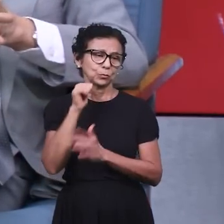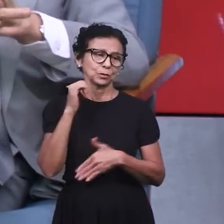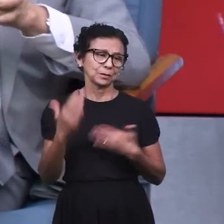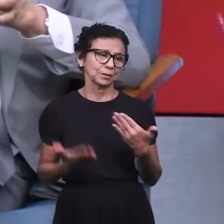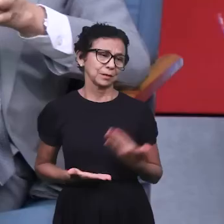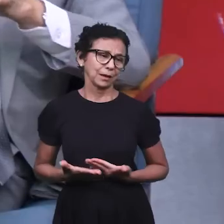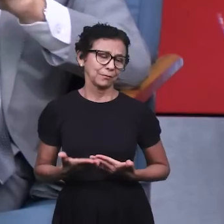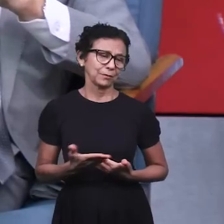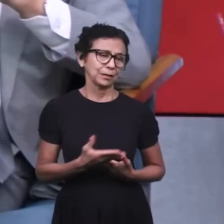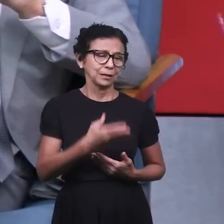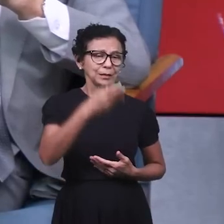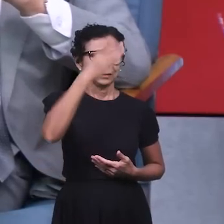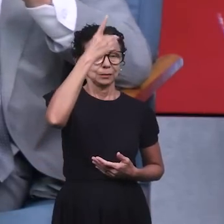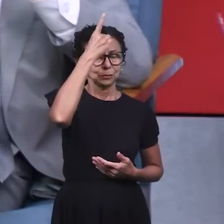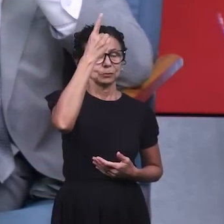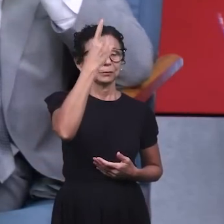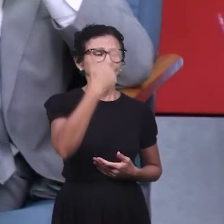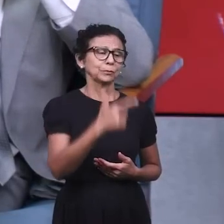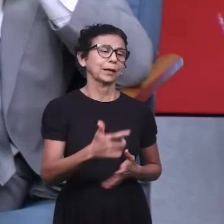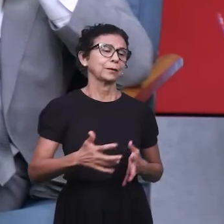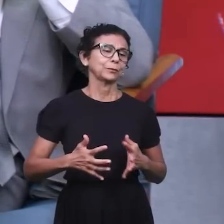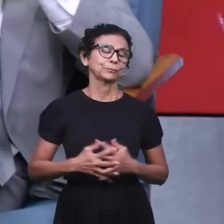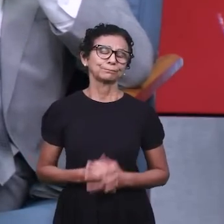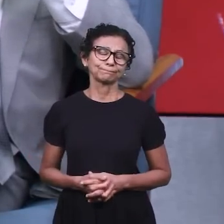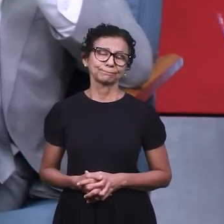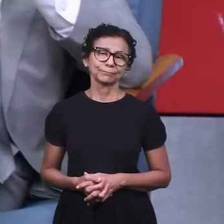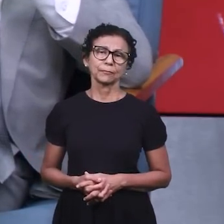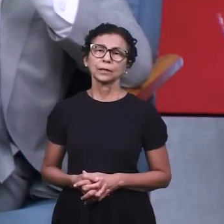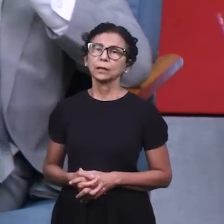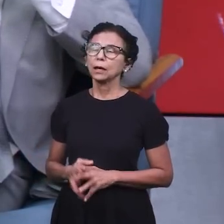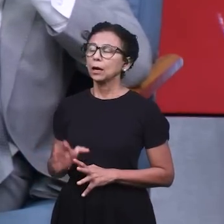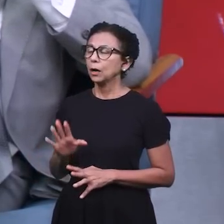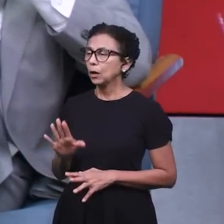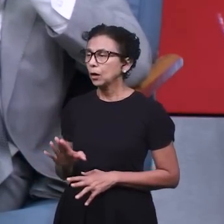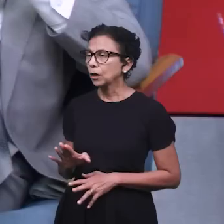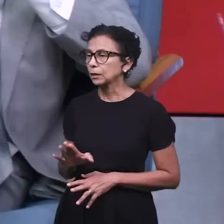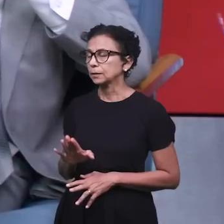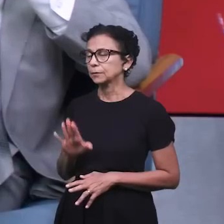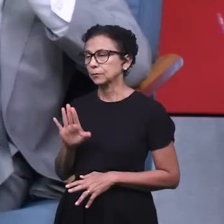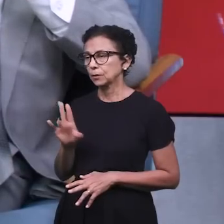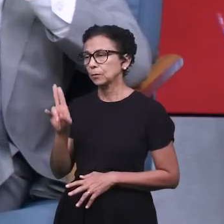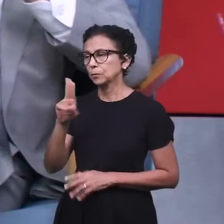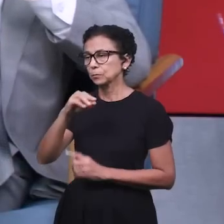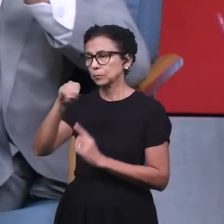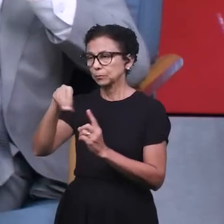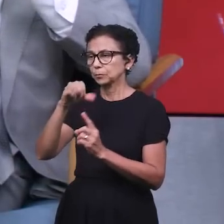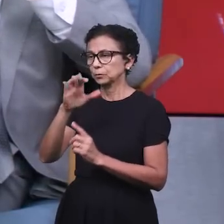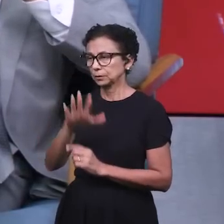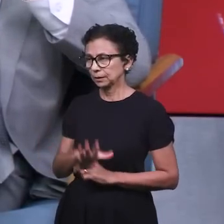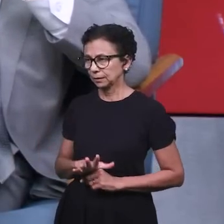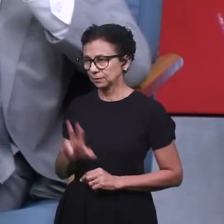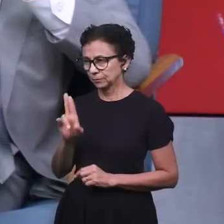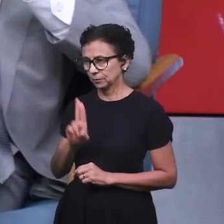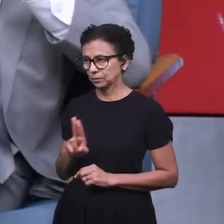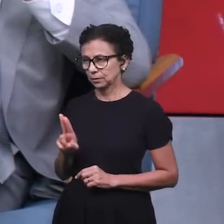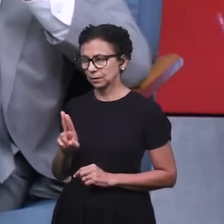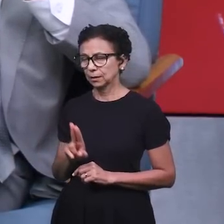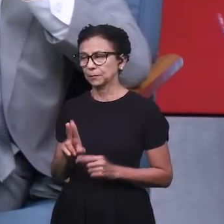minha irmã, olha só, vamos usar os recursos da graça. Por exemplo,